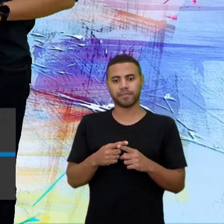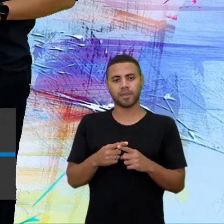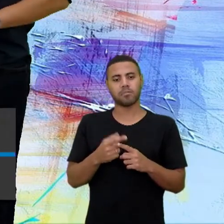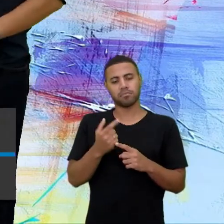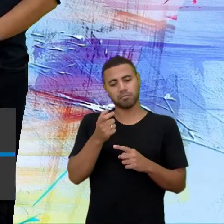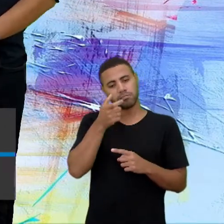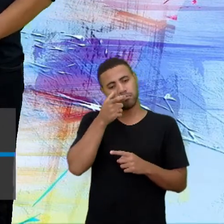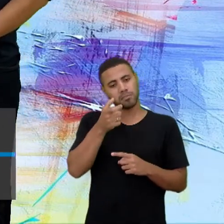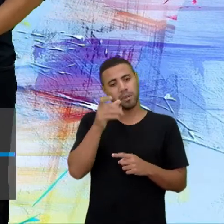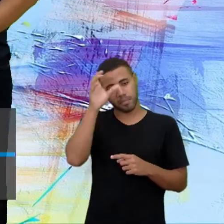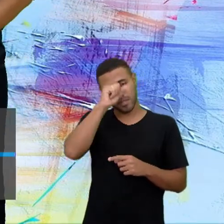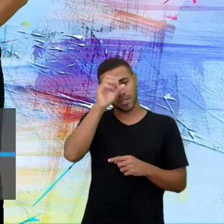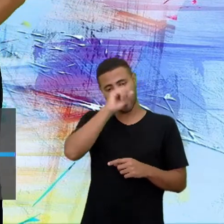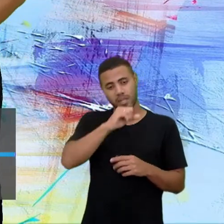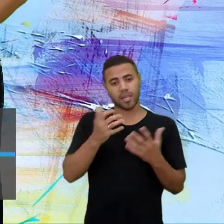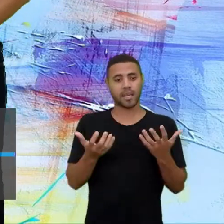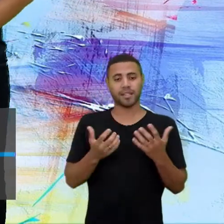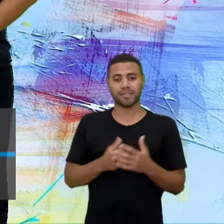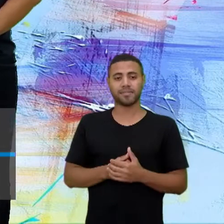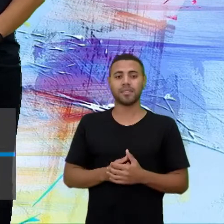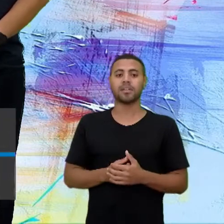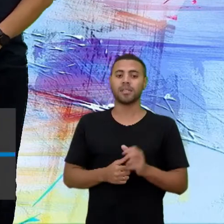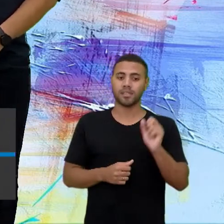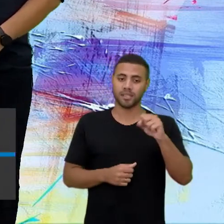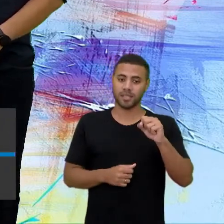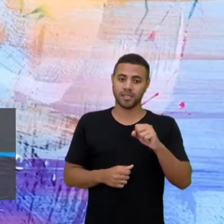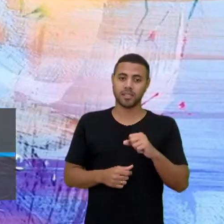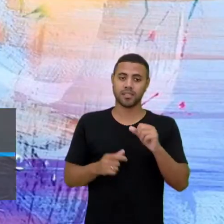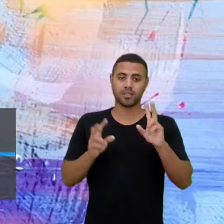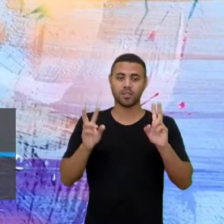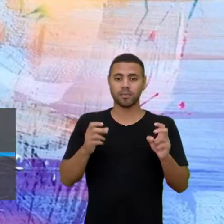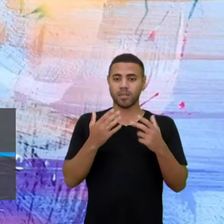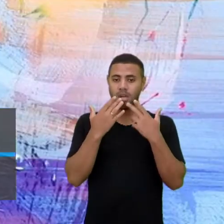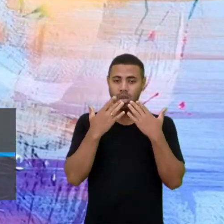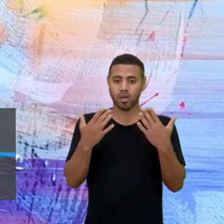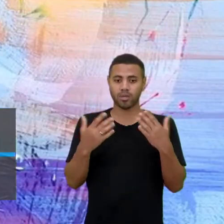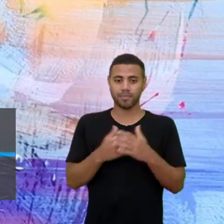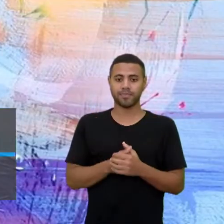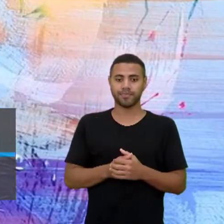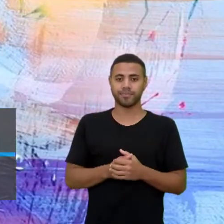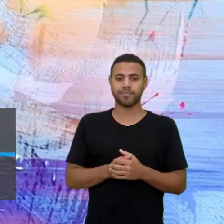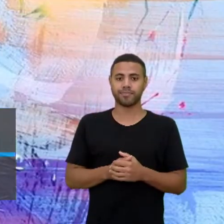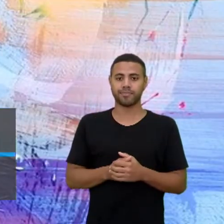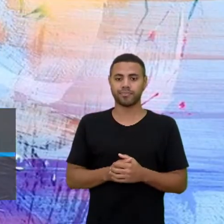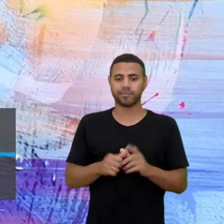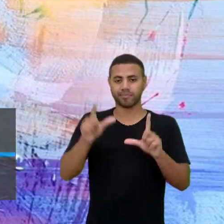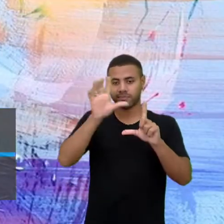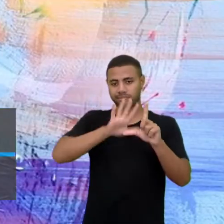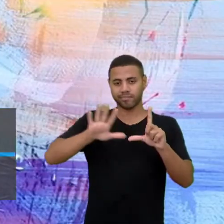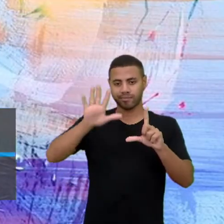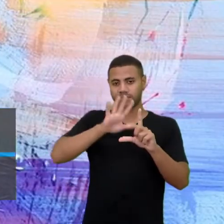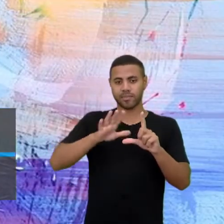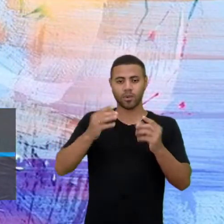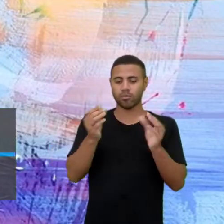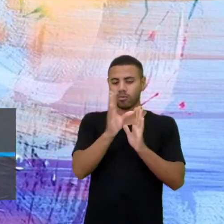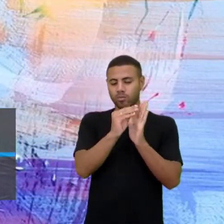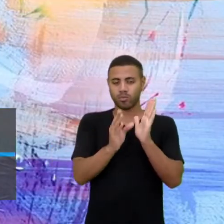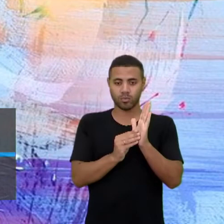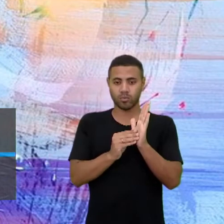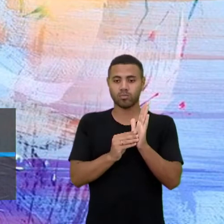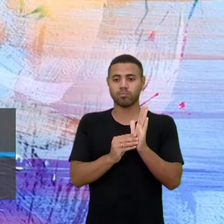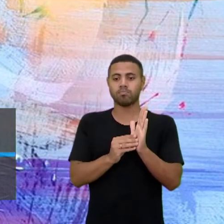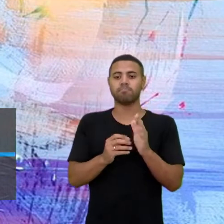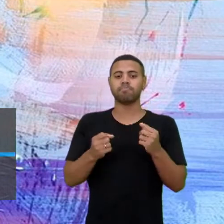quero aprender mais sobre isso. Ela realmente está interligada com relação ao layout, porque quando você aplica a forma conteúdo, né, e desenvolve